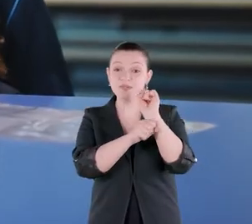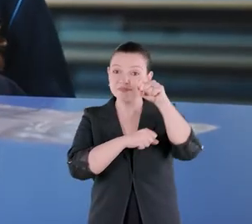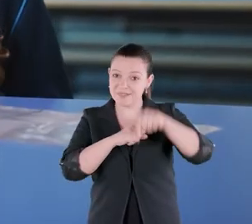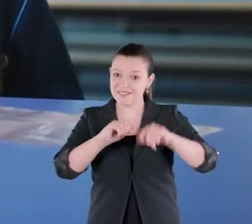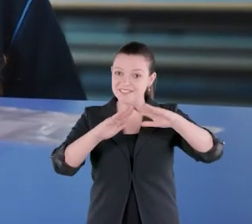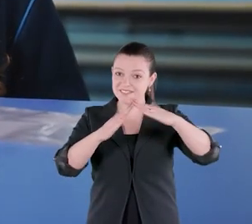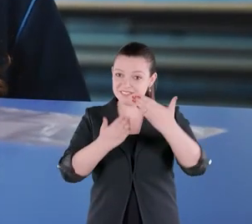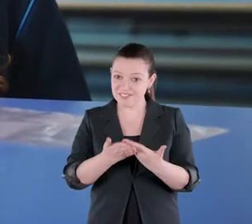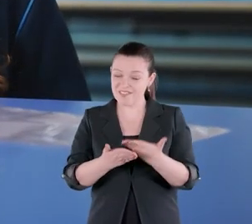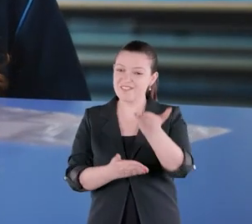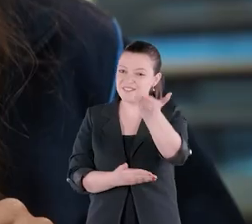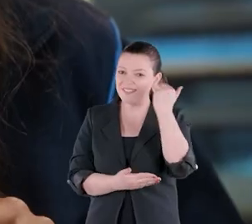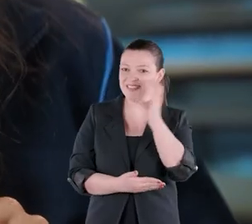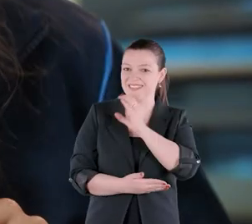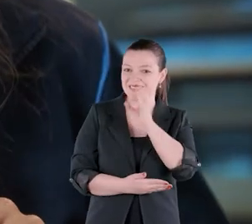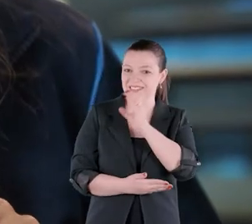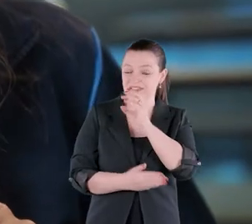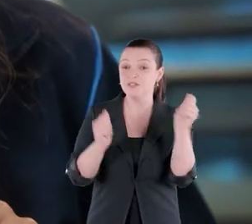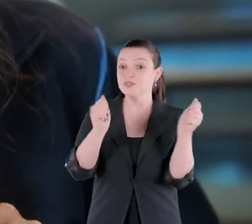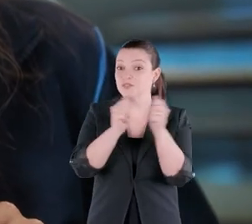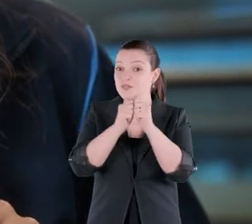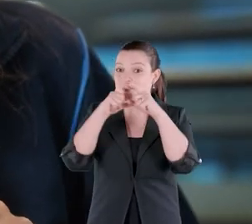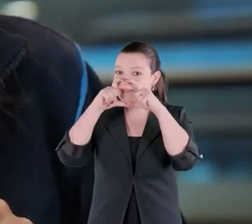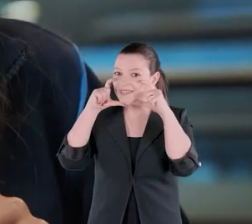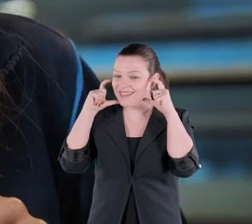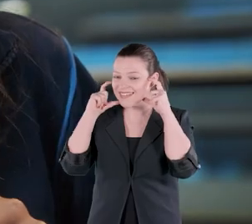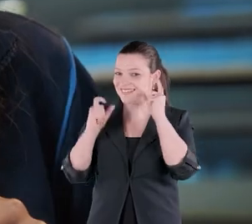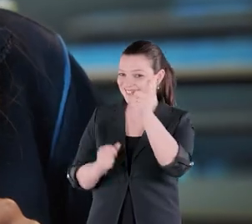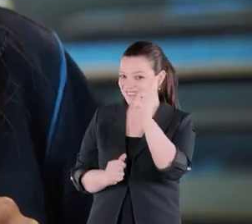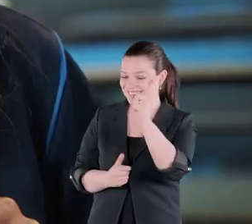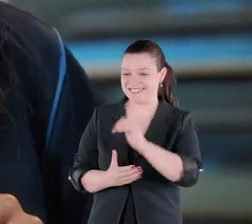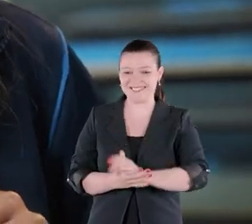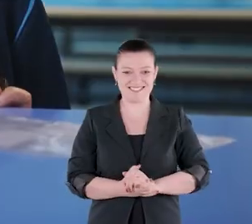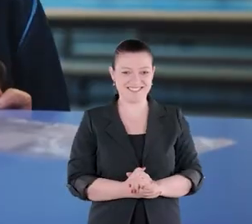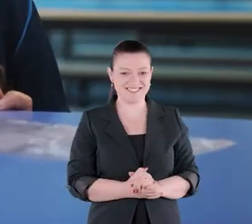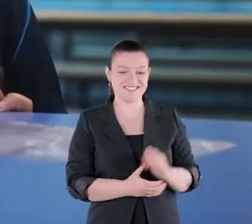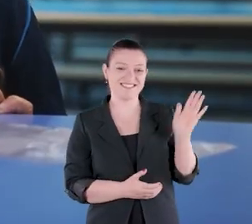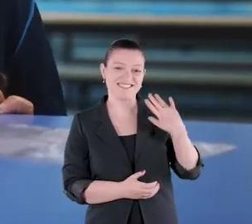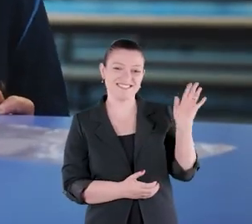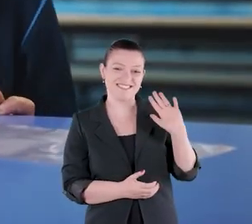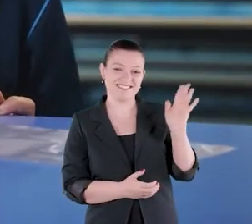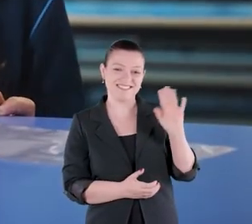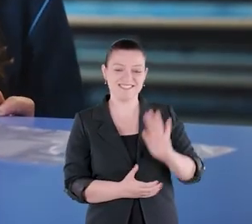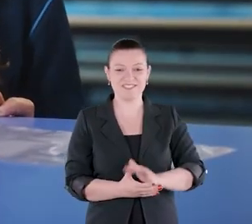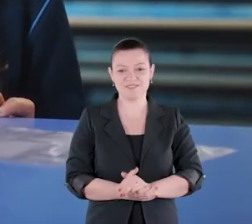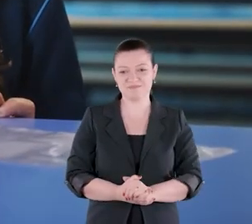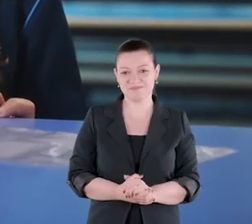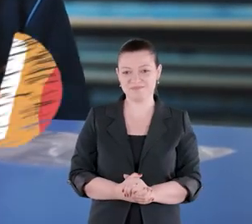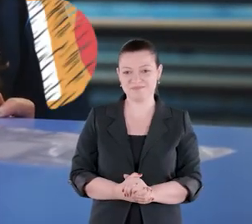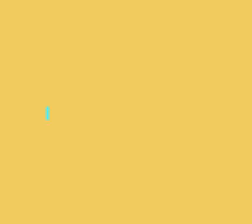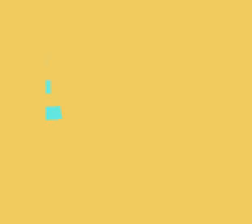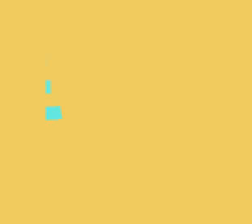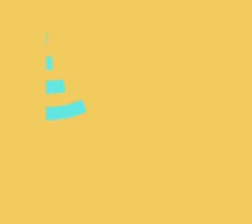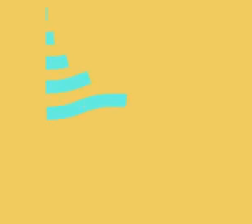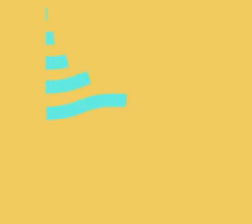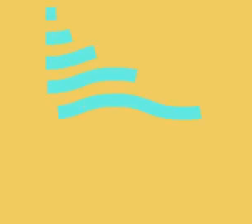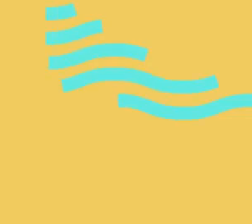te esperando aqui, hein? Vem logo, mas vem de máscara. Tchau, tchau.